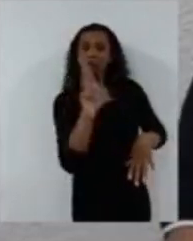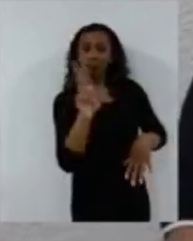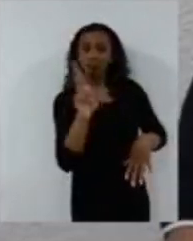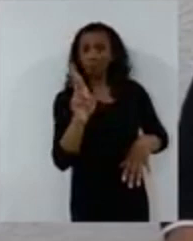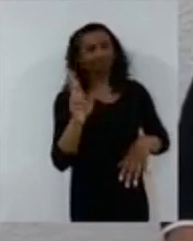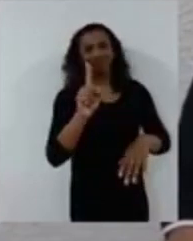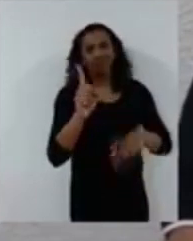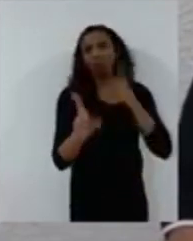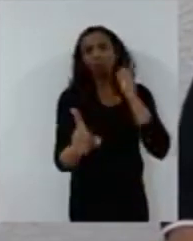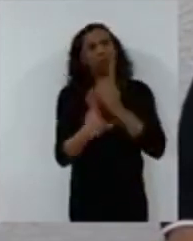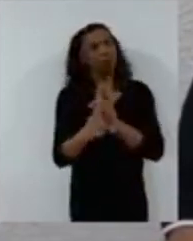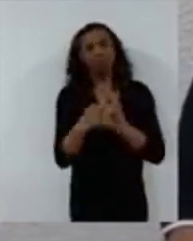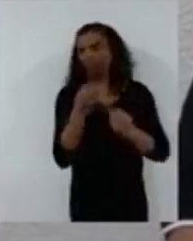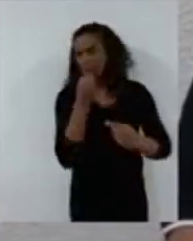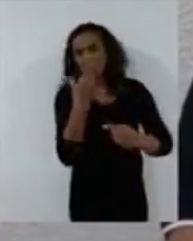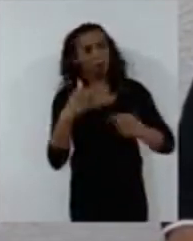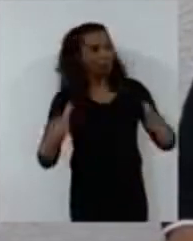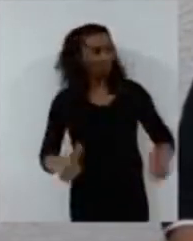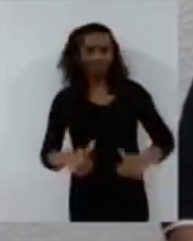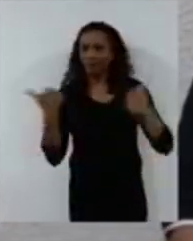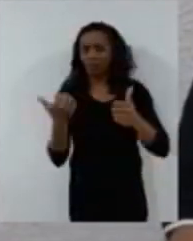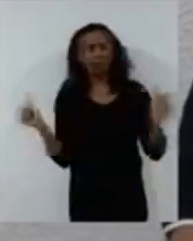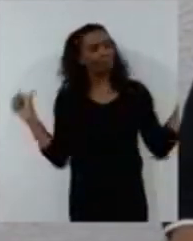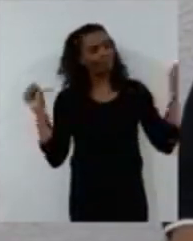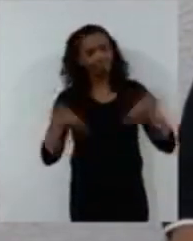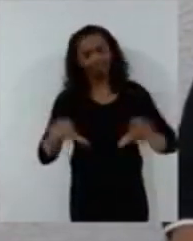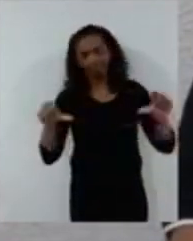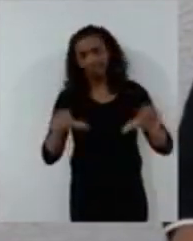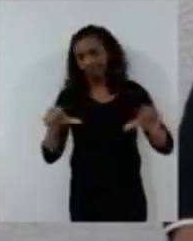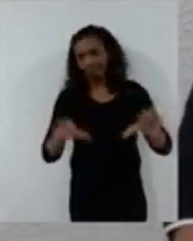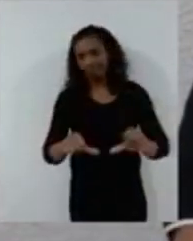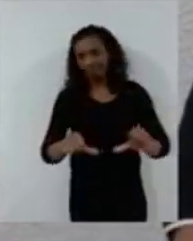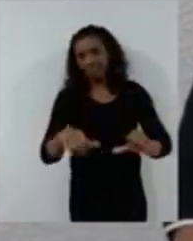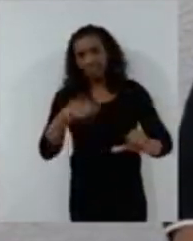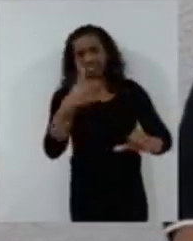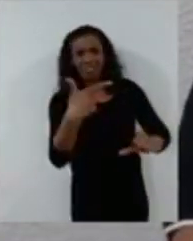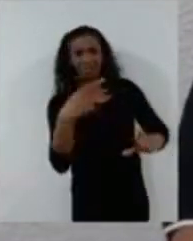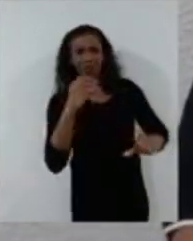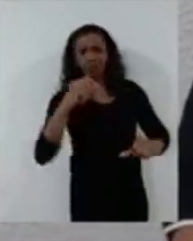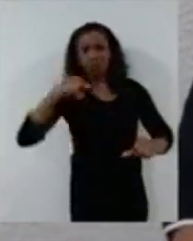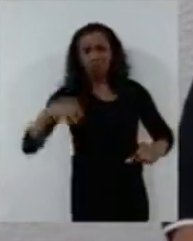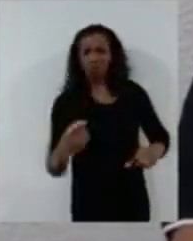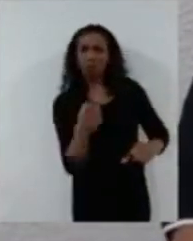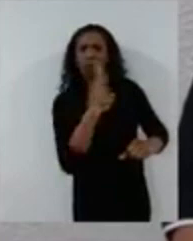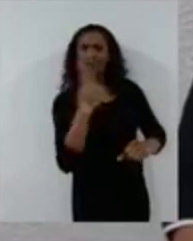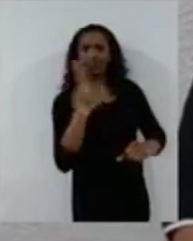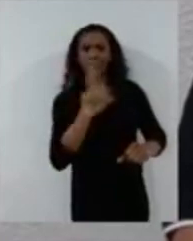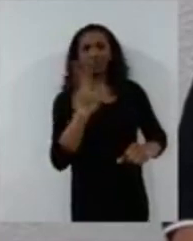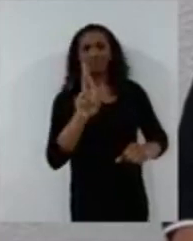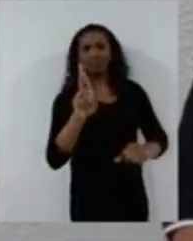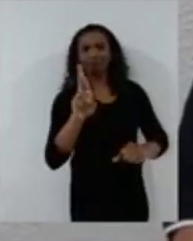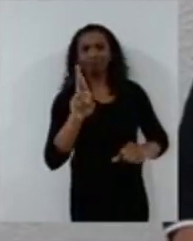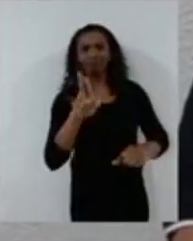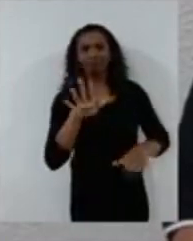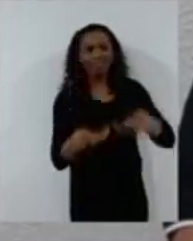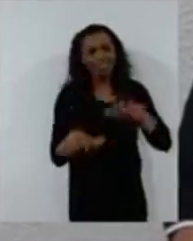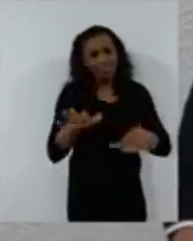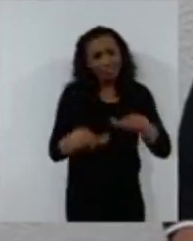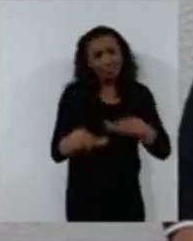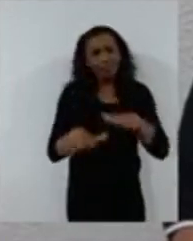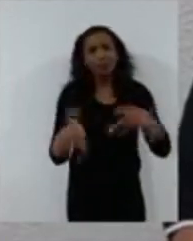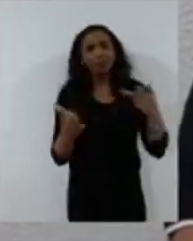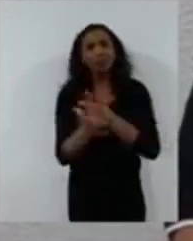boa qualidade. Aí encontramos aquele de péssima qualidade por R$120 mil e geralmente, pelo menos que a gente tem